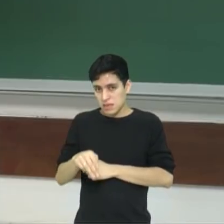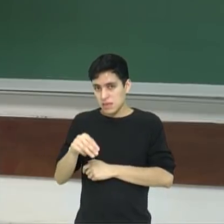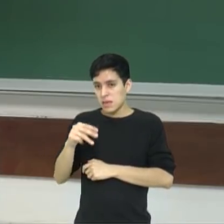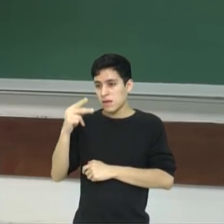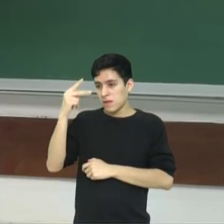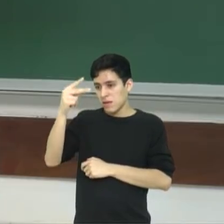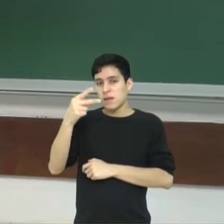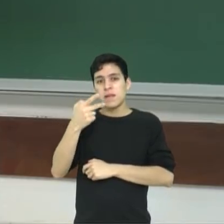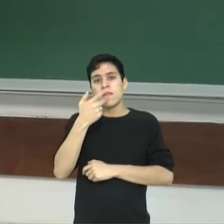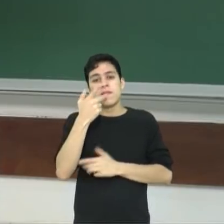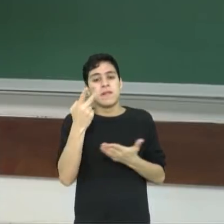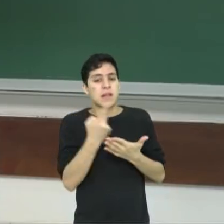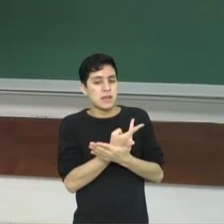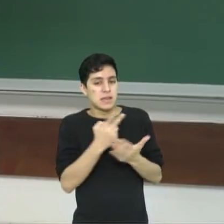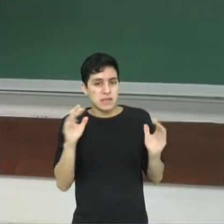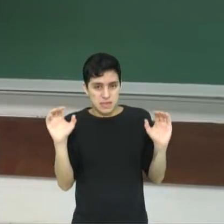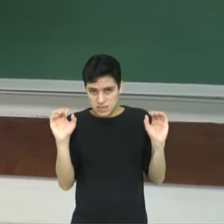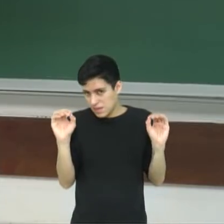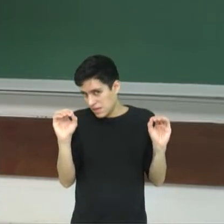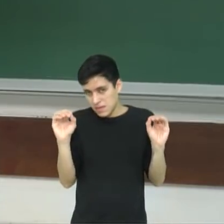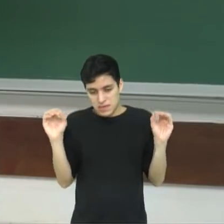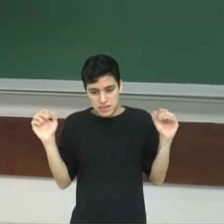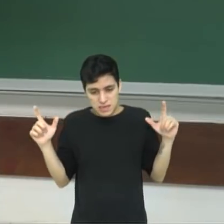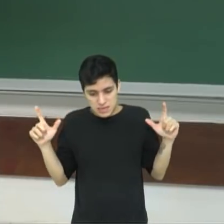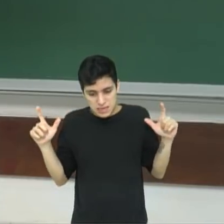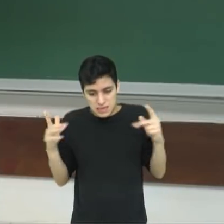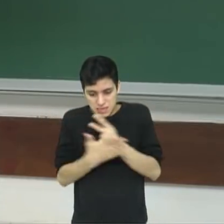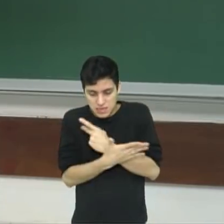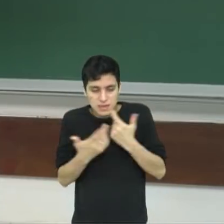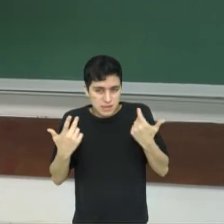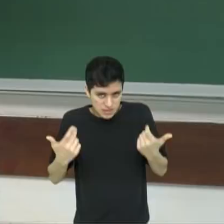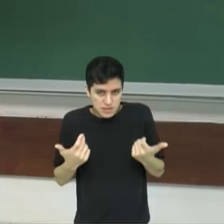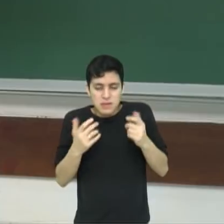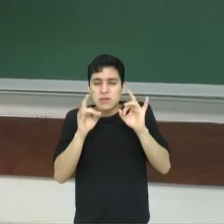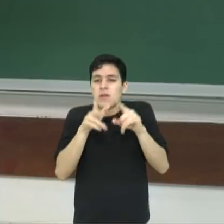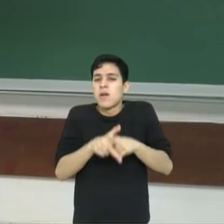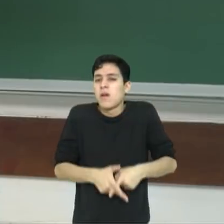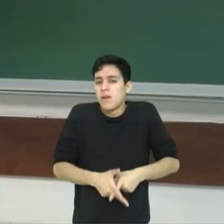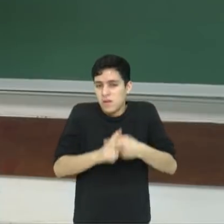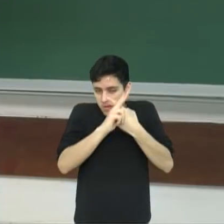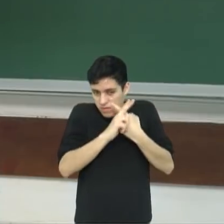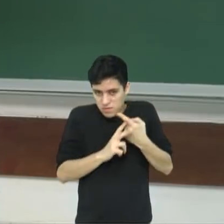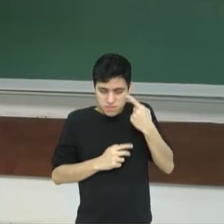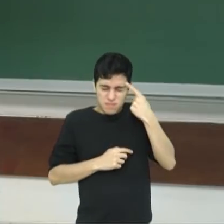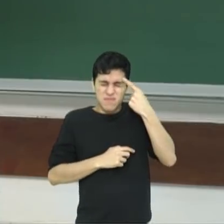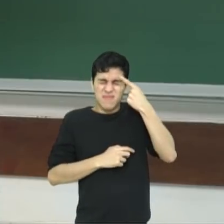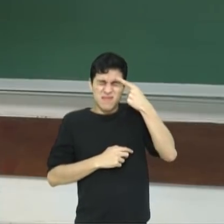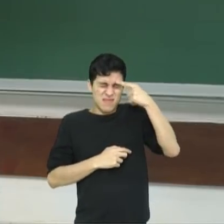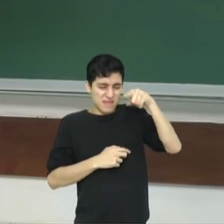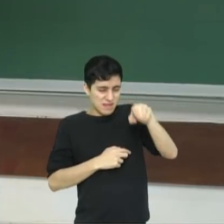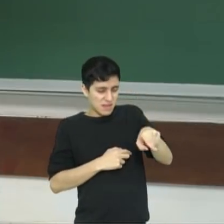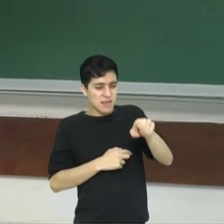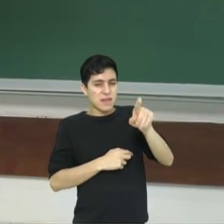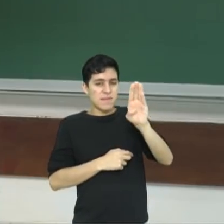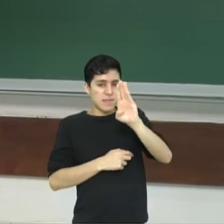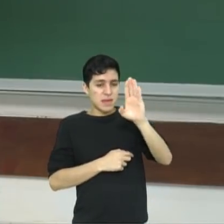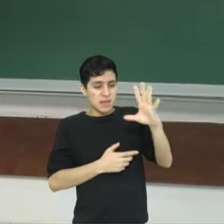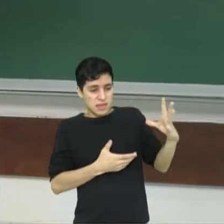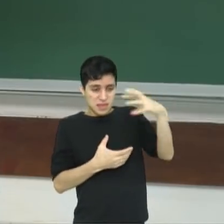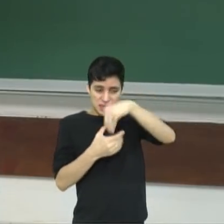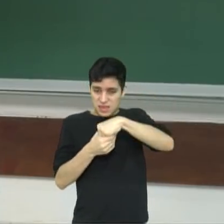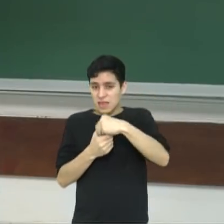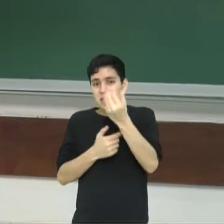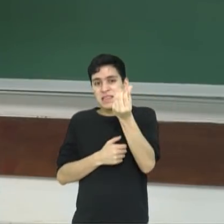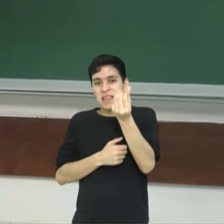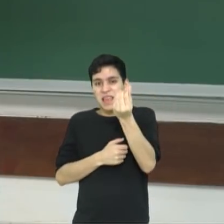quadrados. Eu tinha falado num tamanho um pouco errado, tá bom? Então, colocando aqui novamente, a Bélgica, caberia praticamente